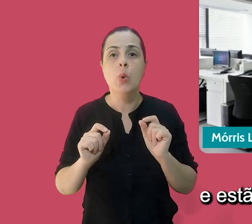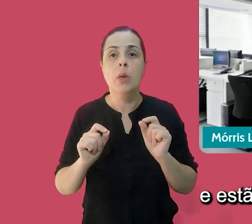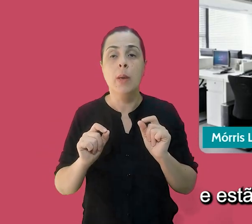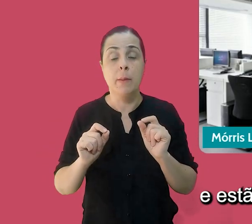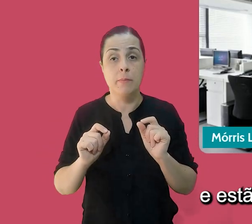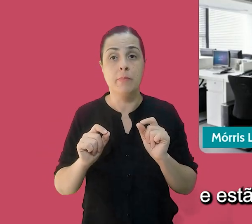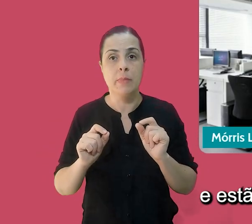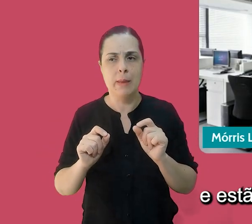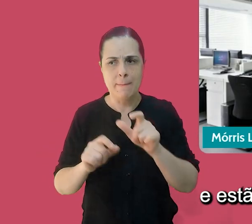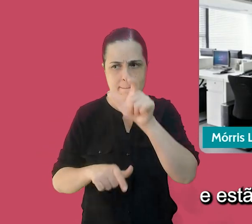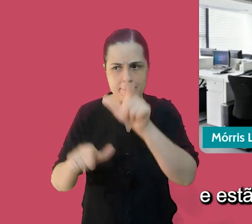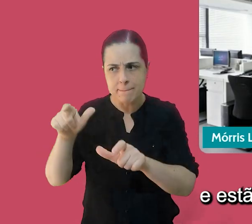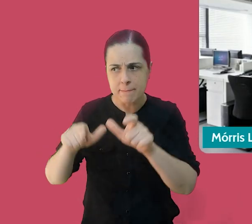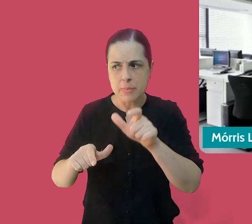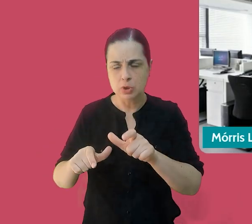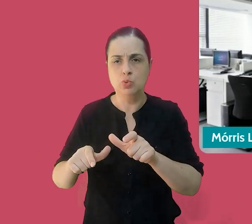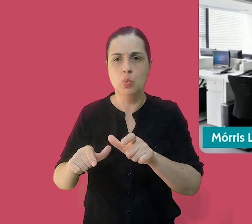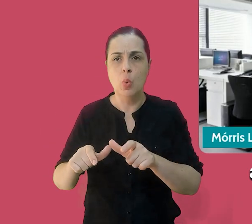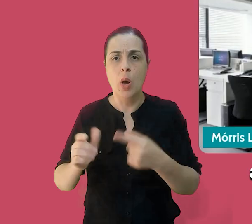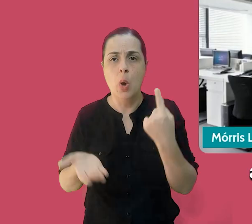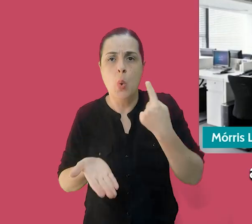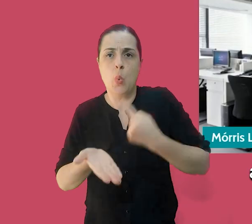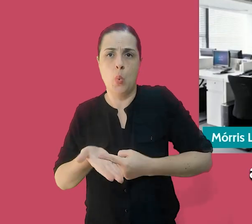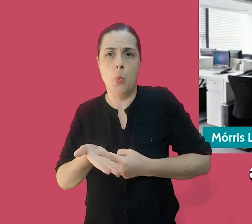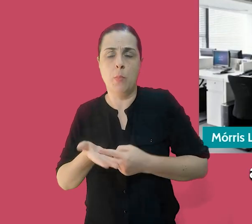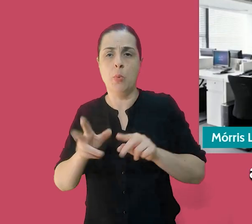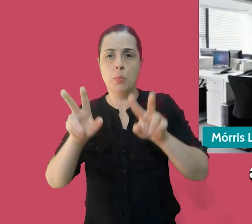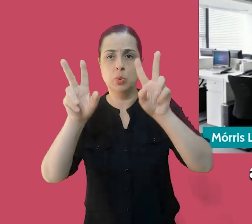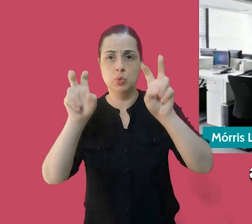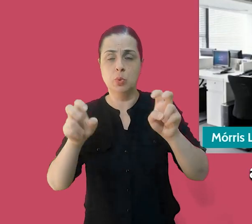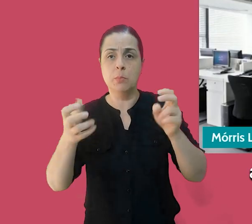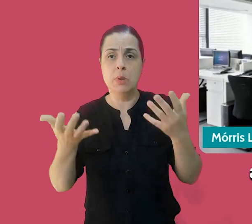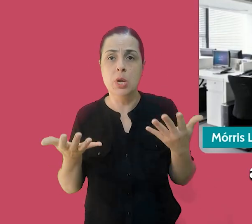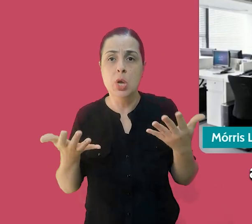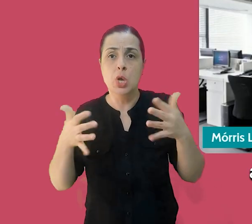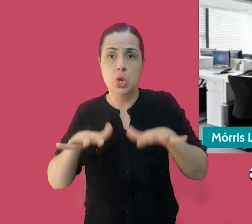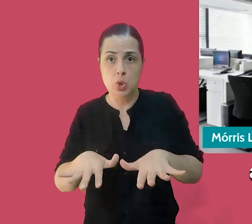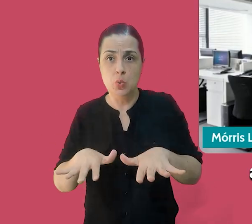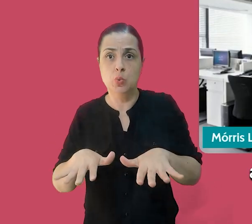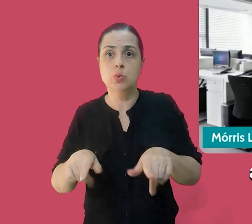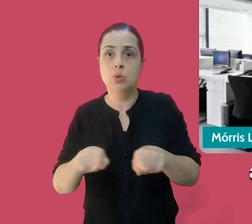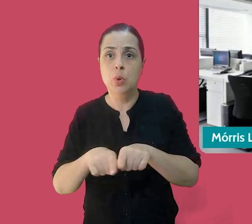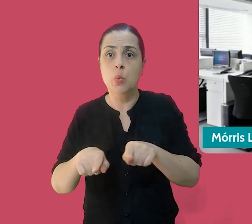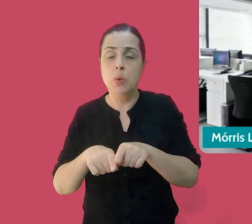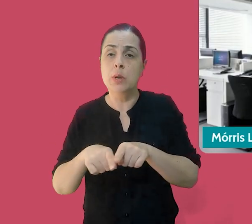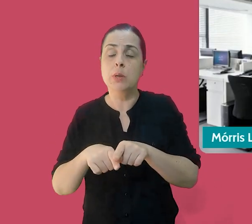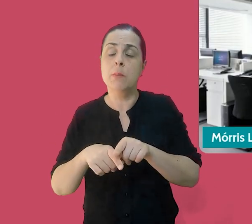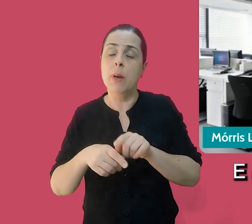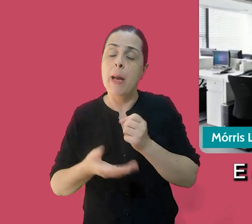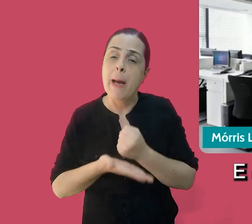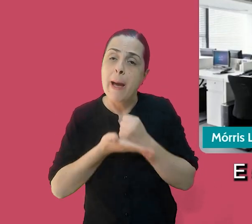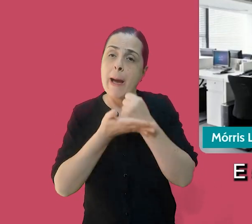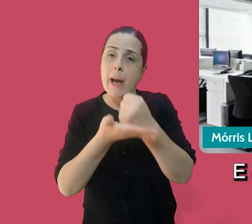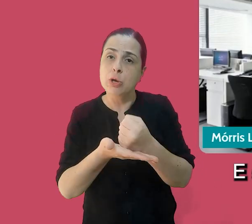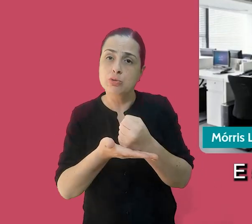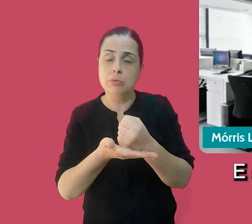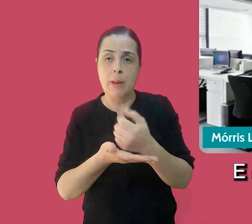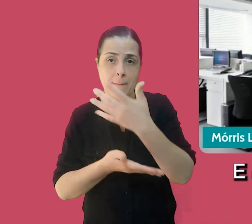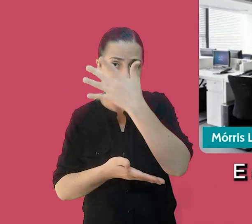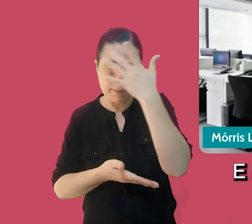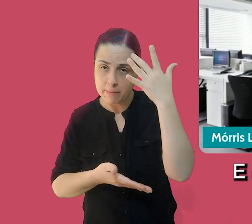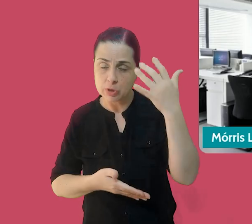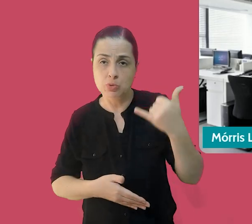práticas e estão comprometidas com relação à inclusão e manutenção de colaboradores 50 mais. e a gente está indo para